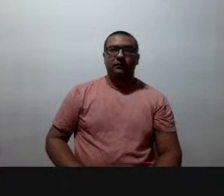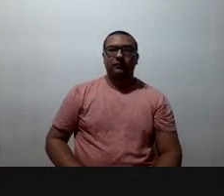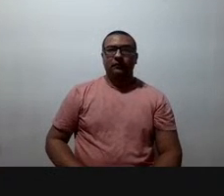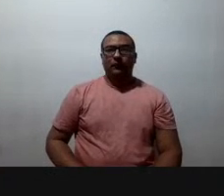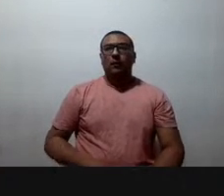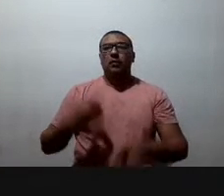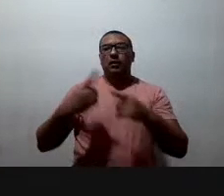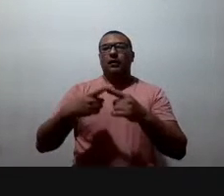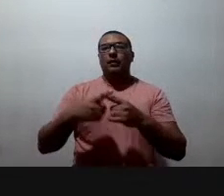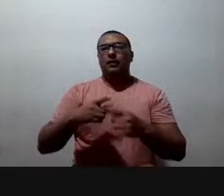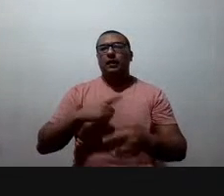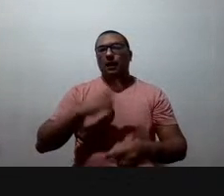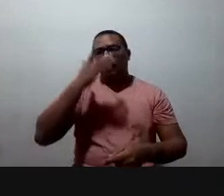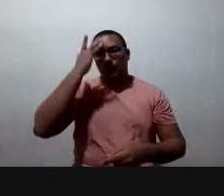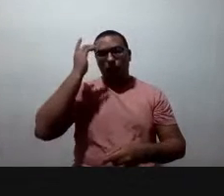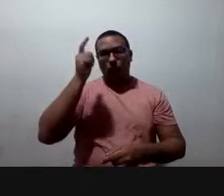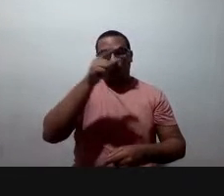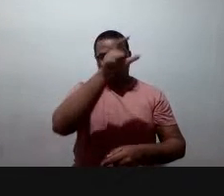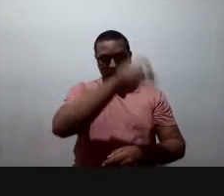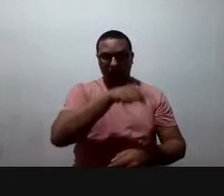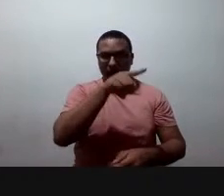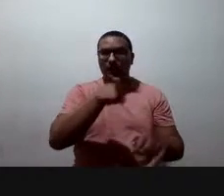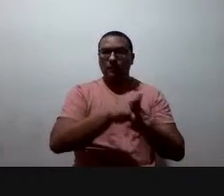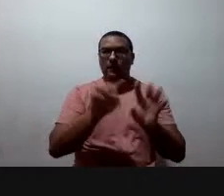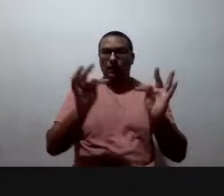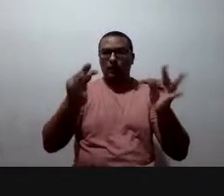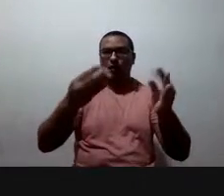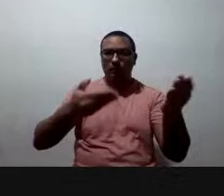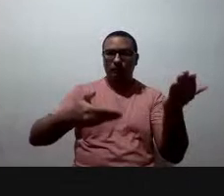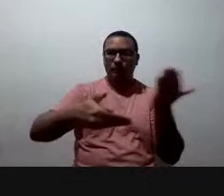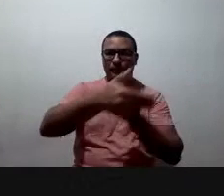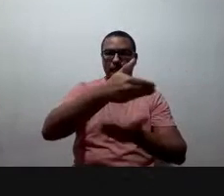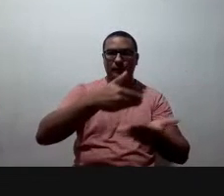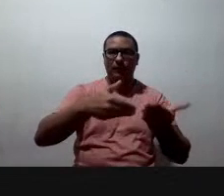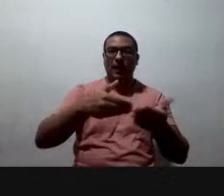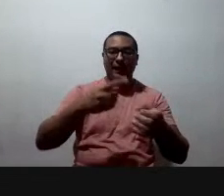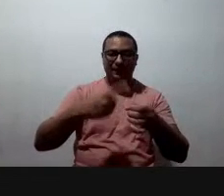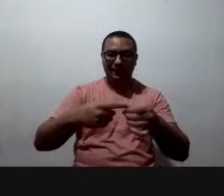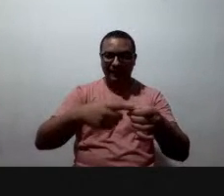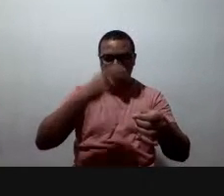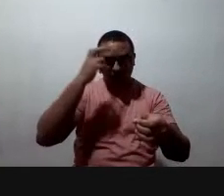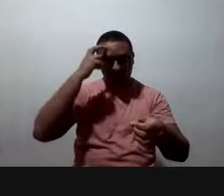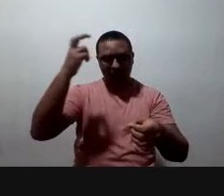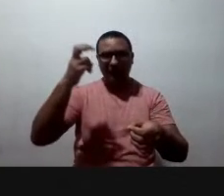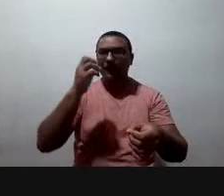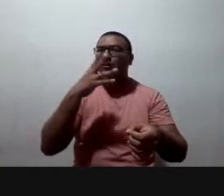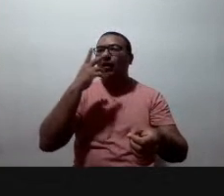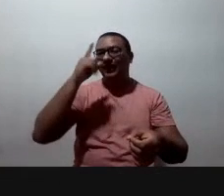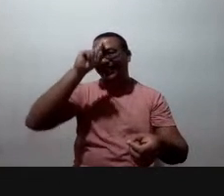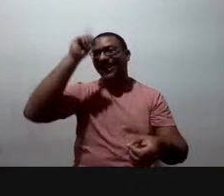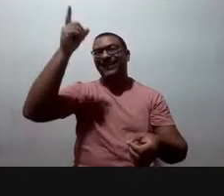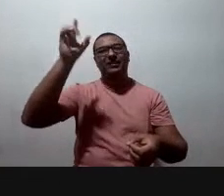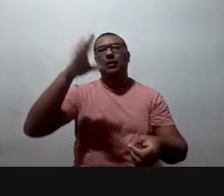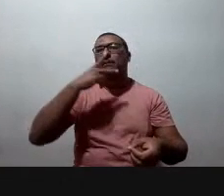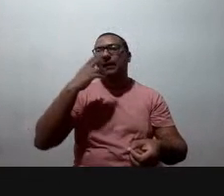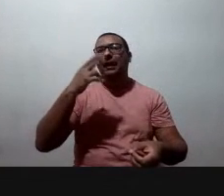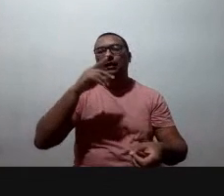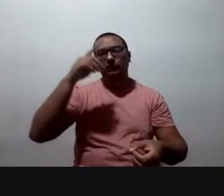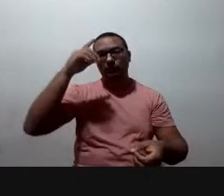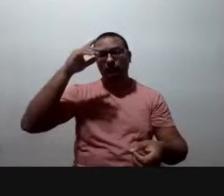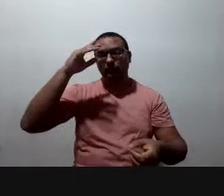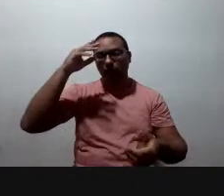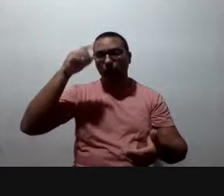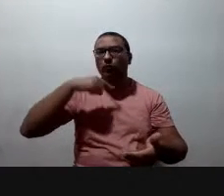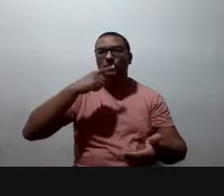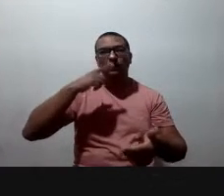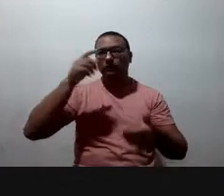gente e tecnologia, a cidade inteligente vai ser só mais uma boa ideia que não deu muito certo. E é